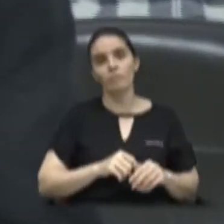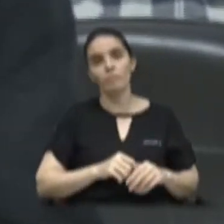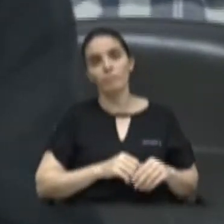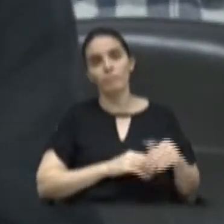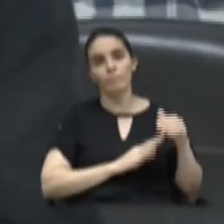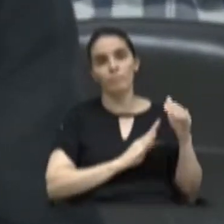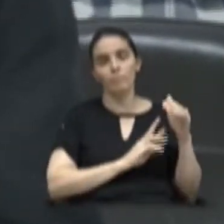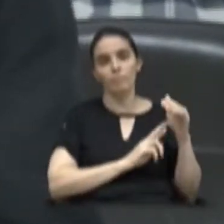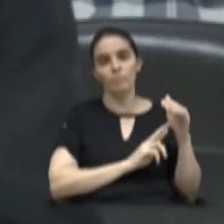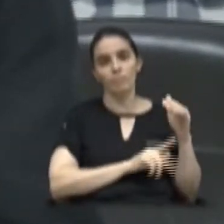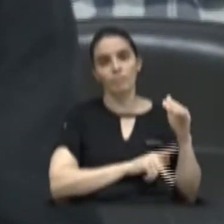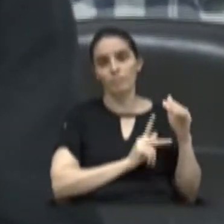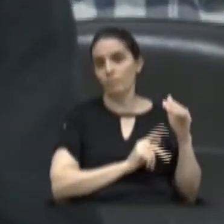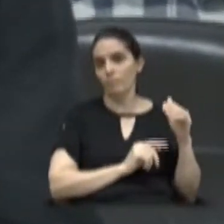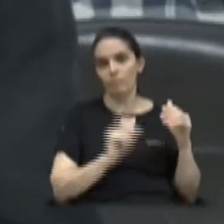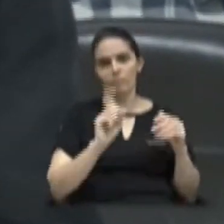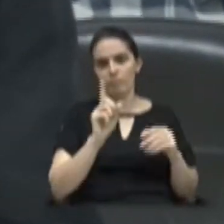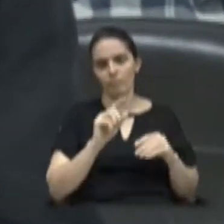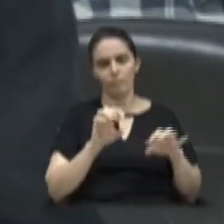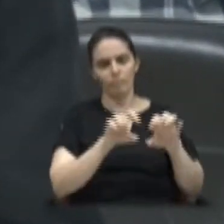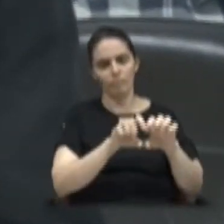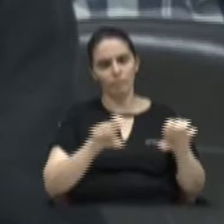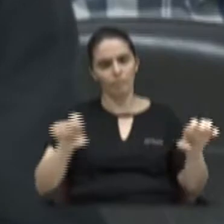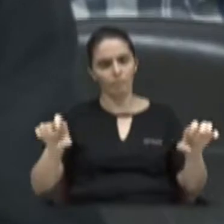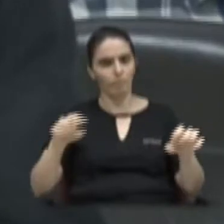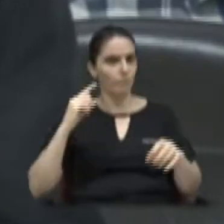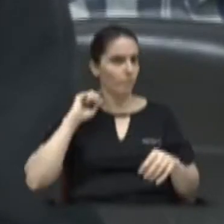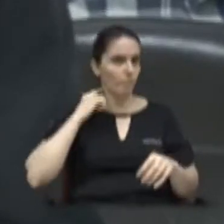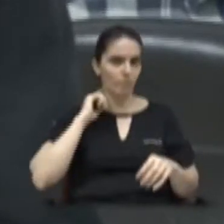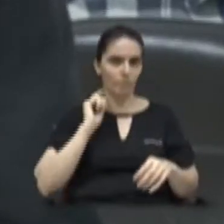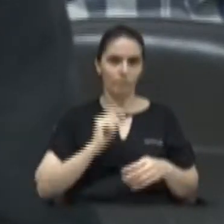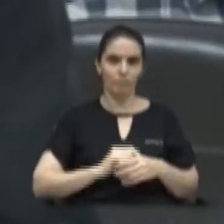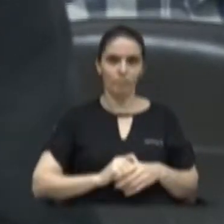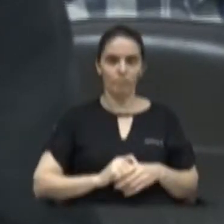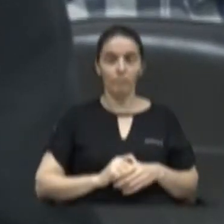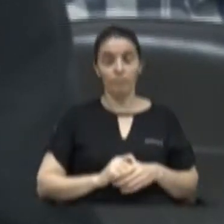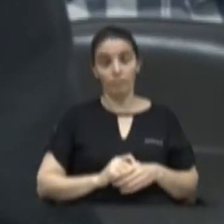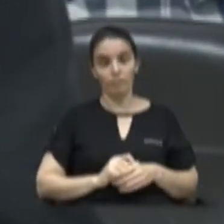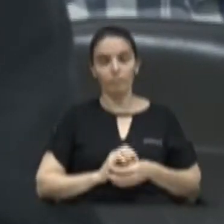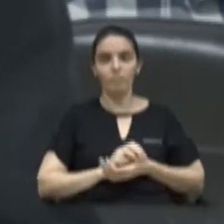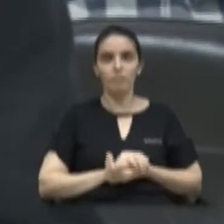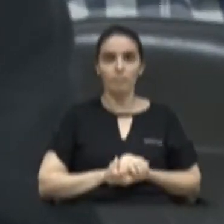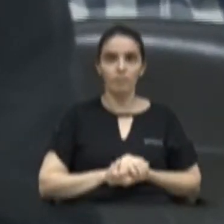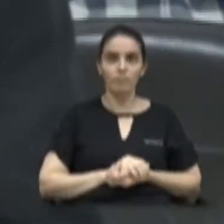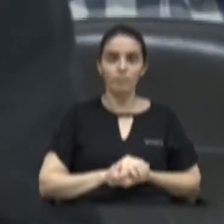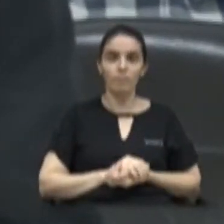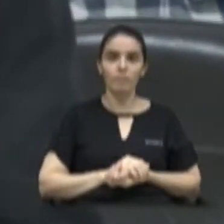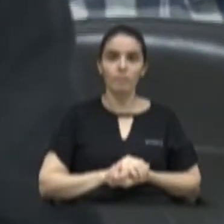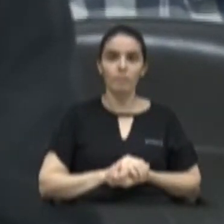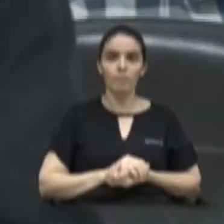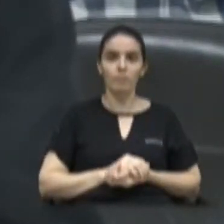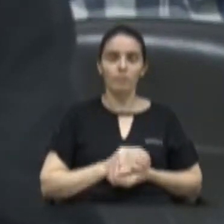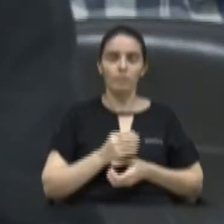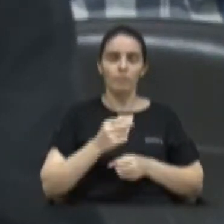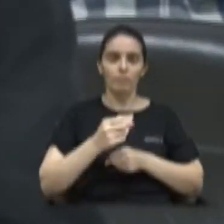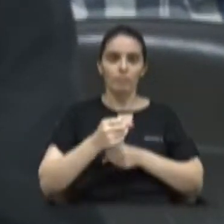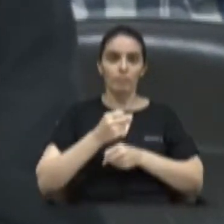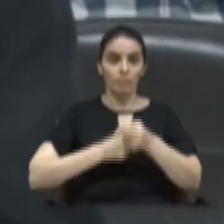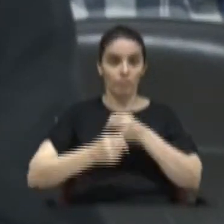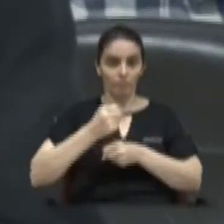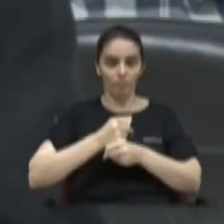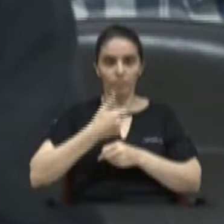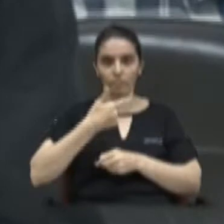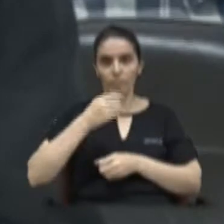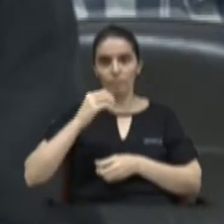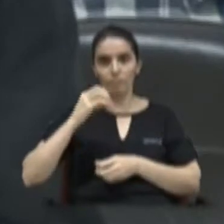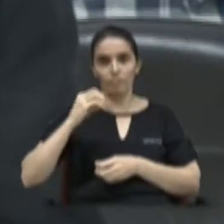BRK e não para tratamento de esgoto. Eu lembro que no ano de 2009...